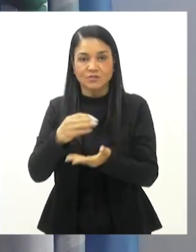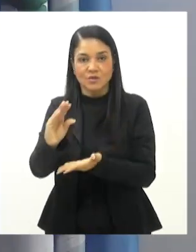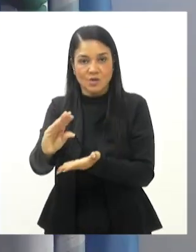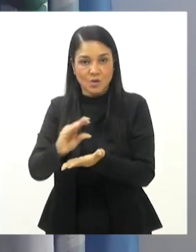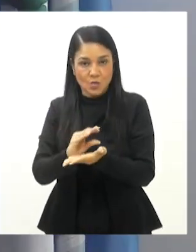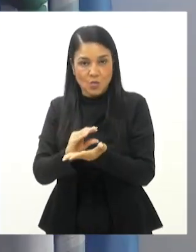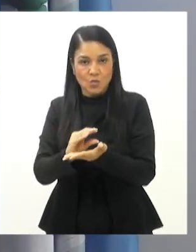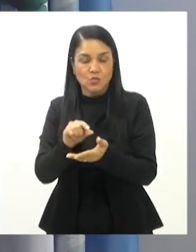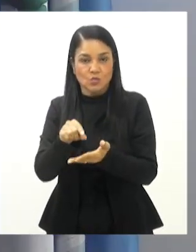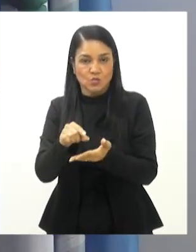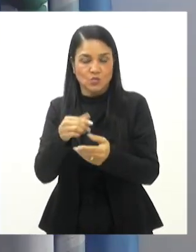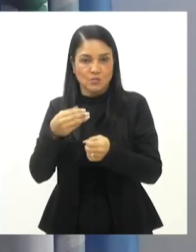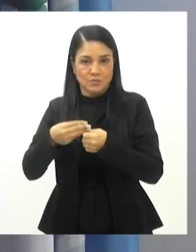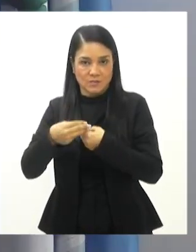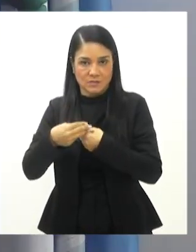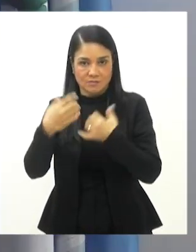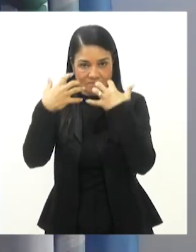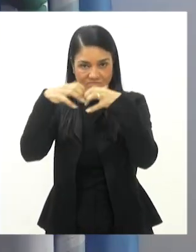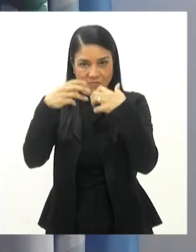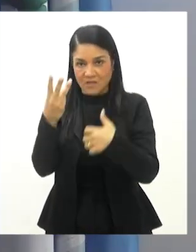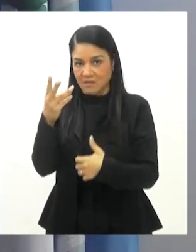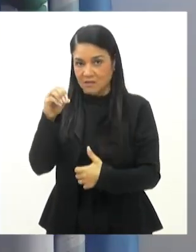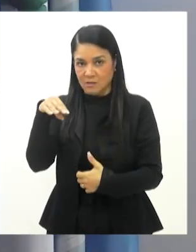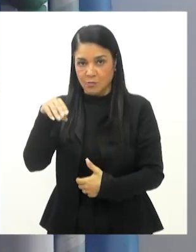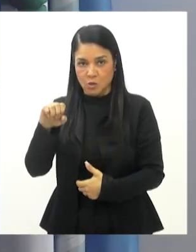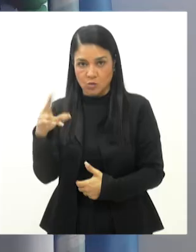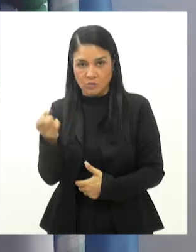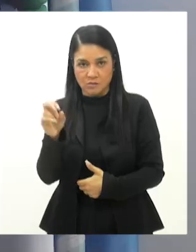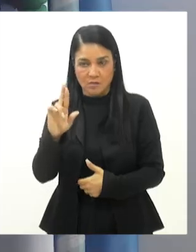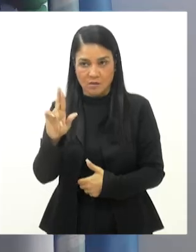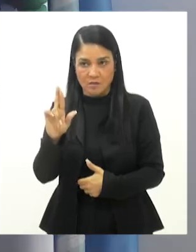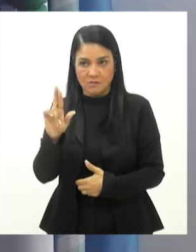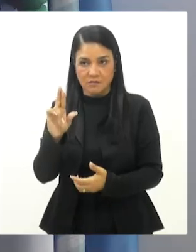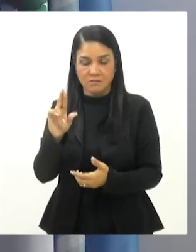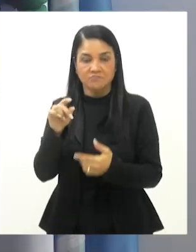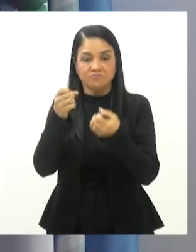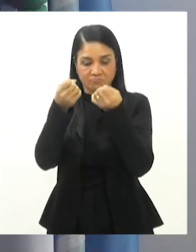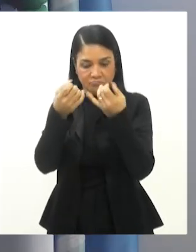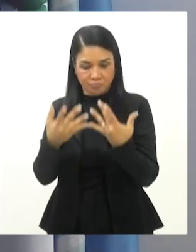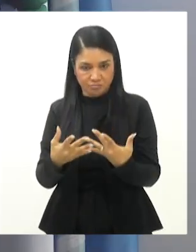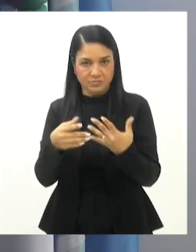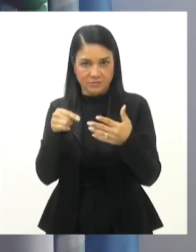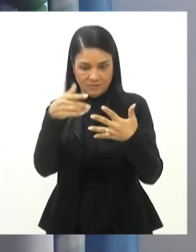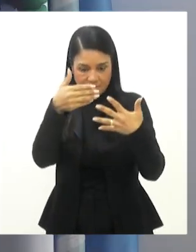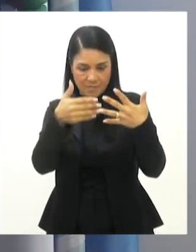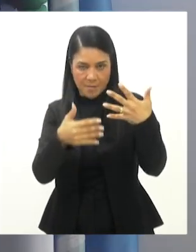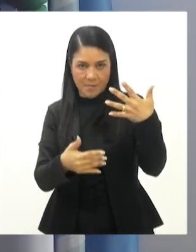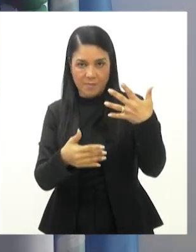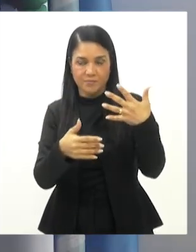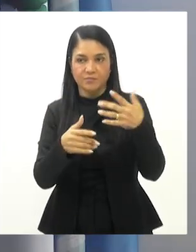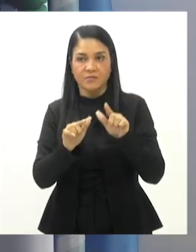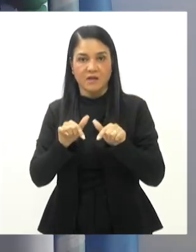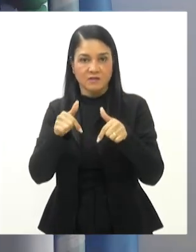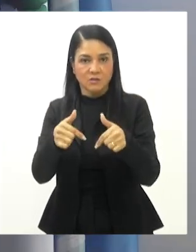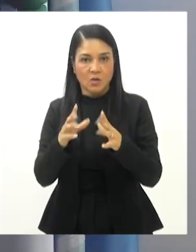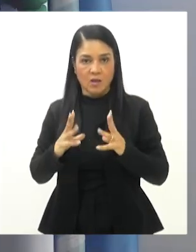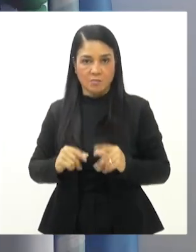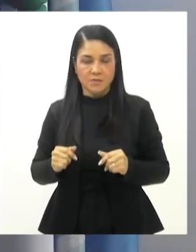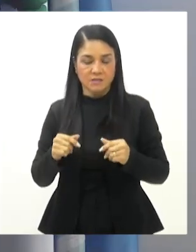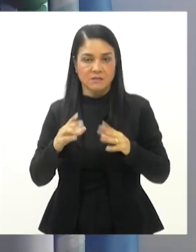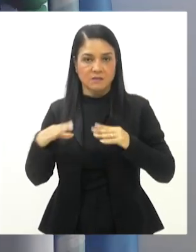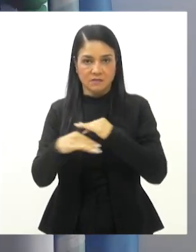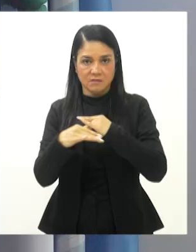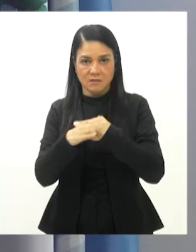pelo município, na monta de 30 milhões de reais, estão sendo dimensionados da seguinte forma. Ação 1, limpeza urbana através